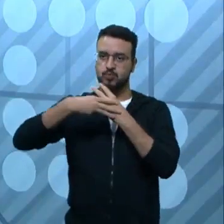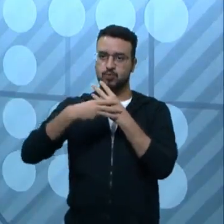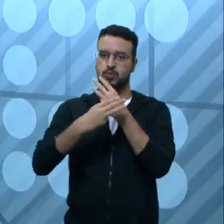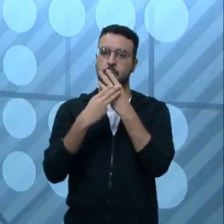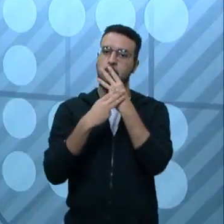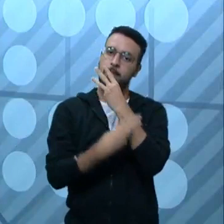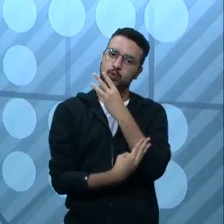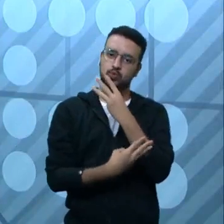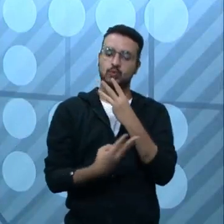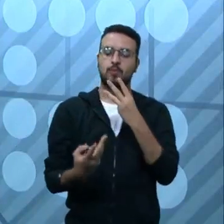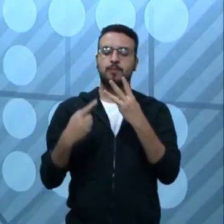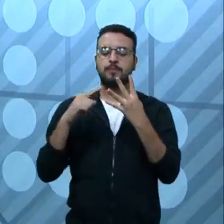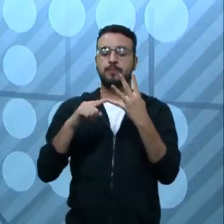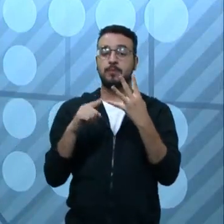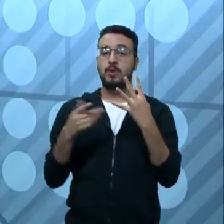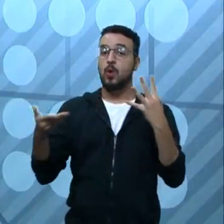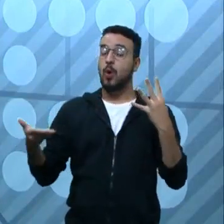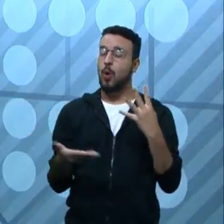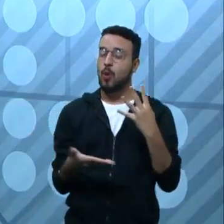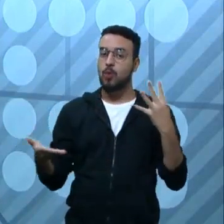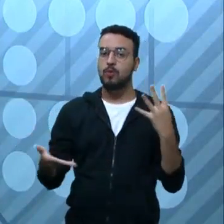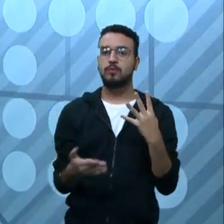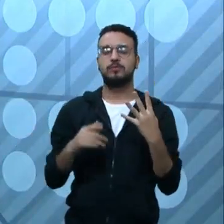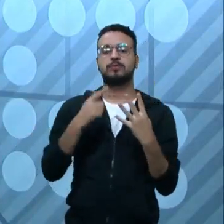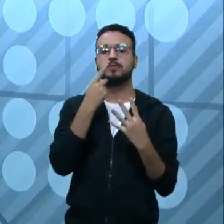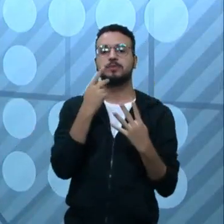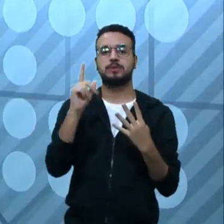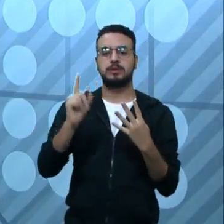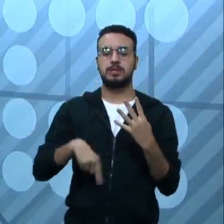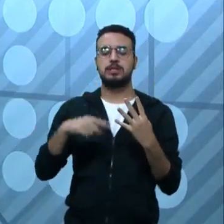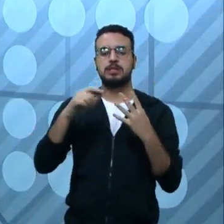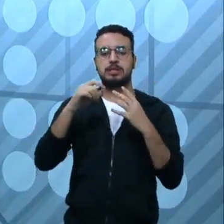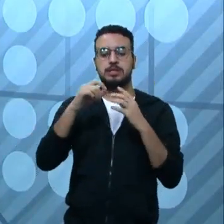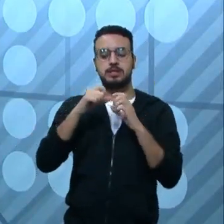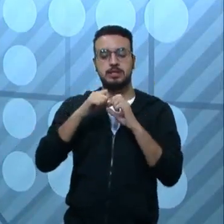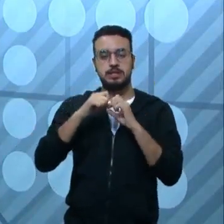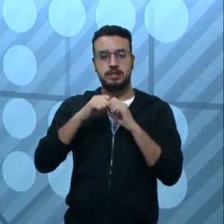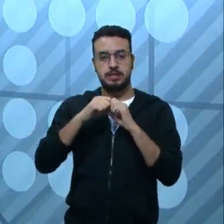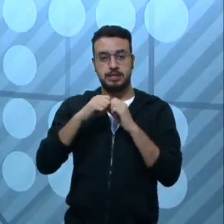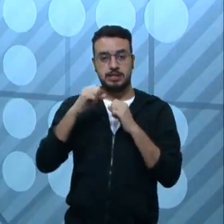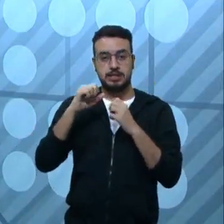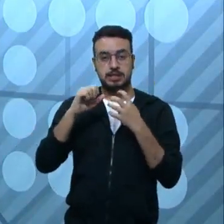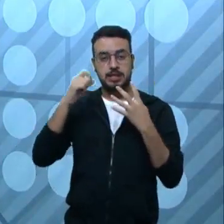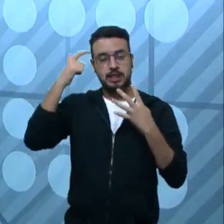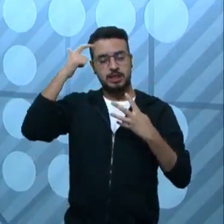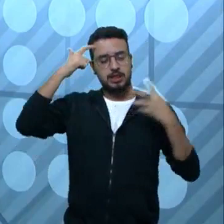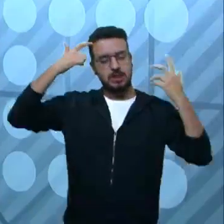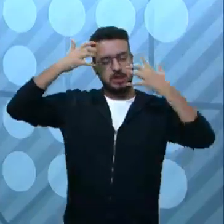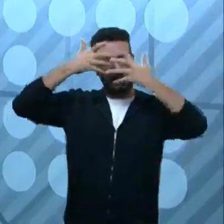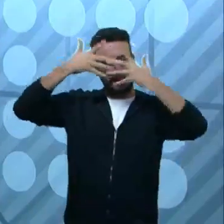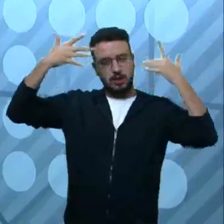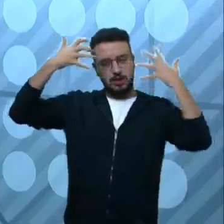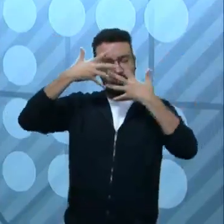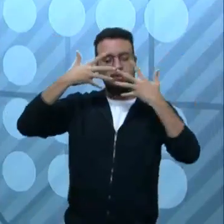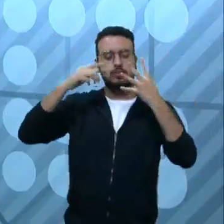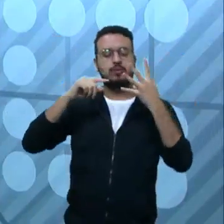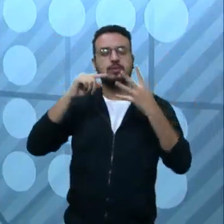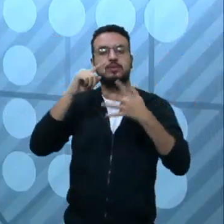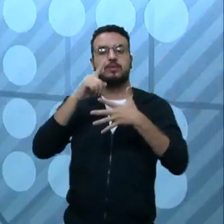sistema nervoso e o sistema circulatório. Bom, nós teremos o Kahoot nessa aula também, então daqui a